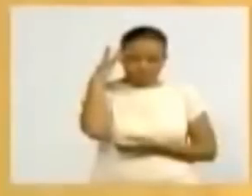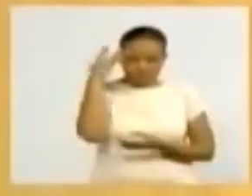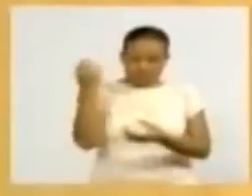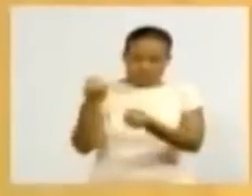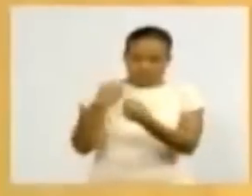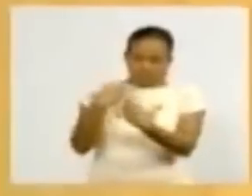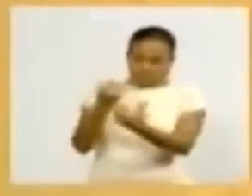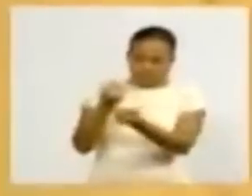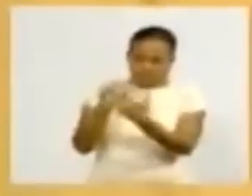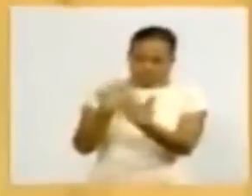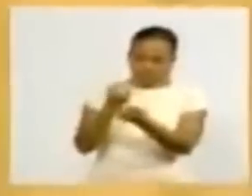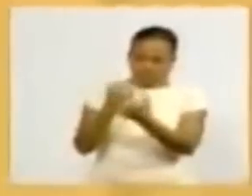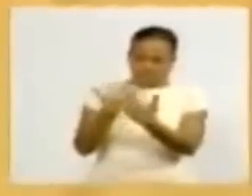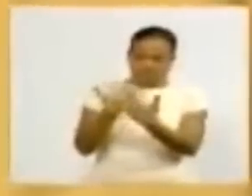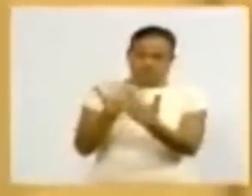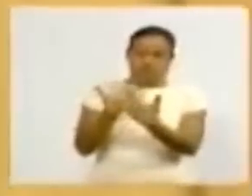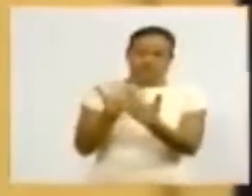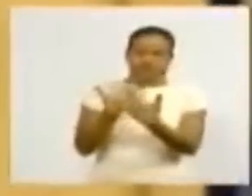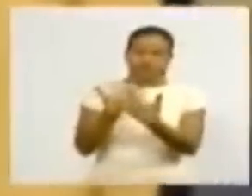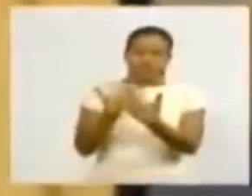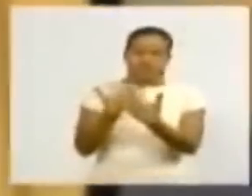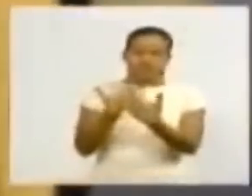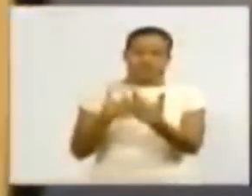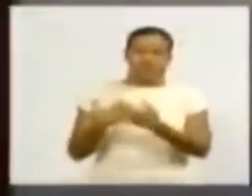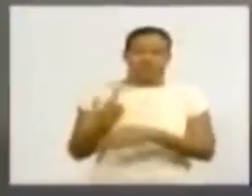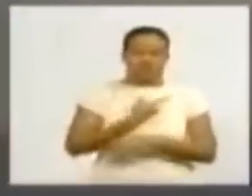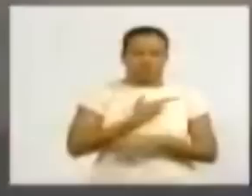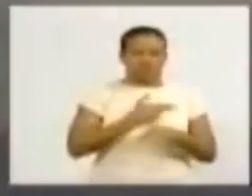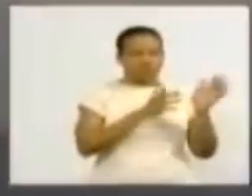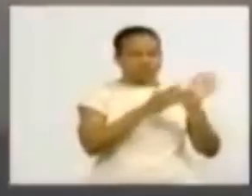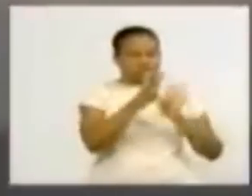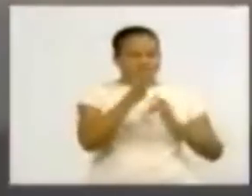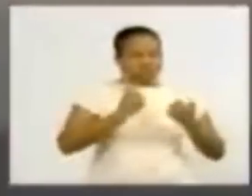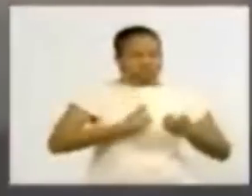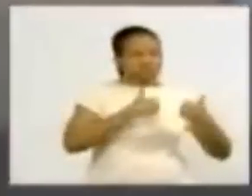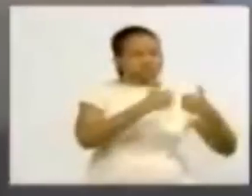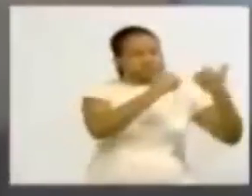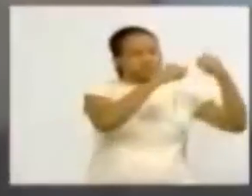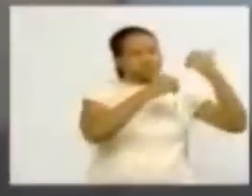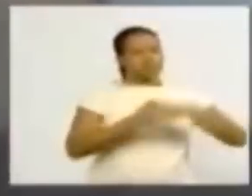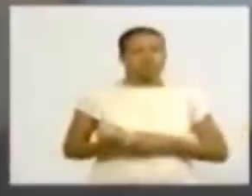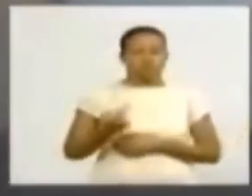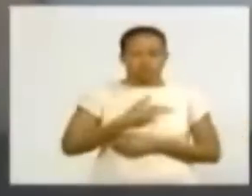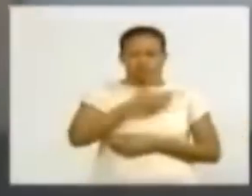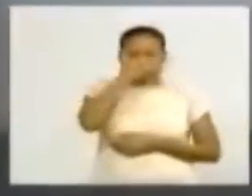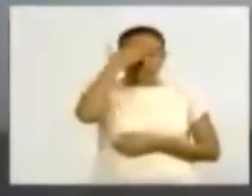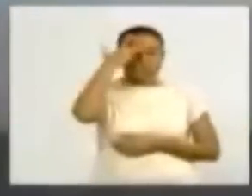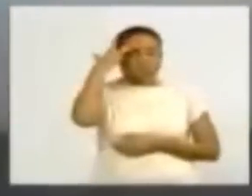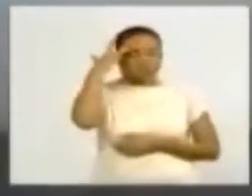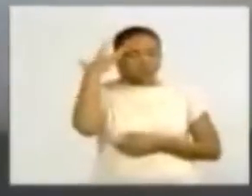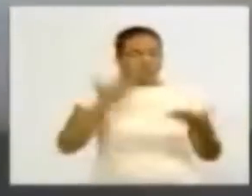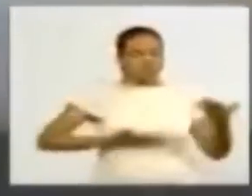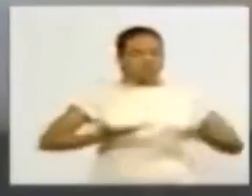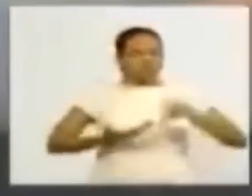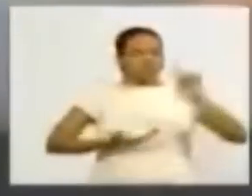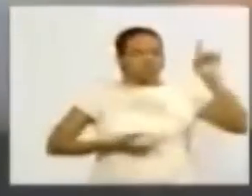para me ensinar humanamente como nós podemos segui-lo, sendo divinos